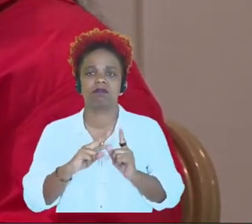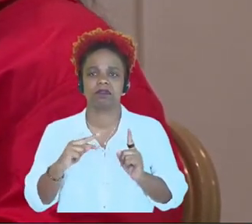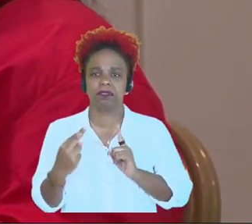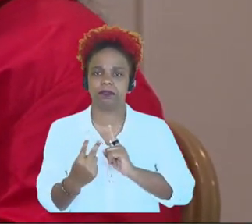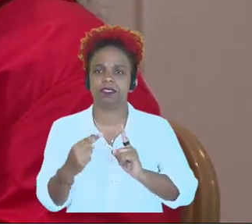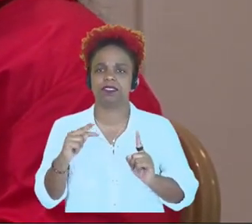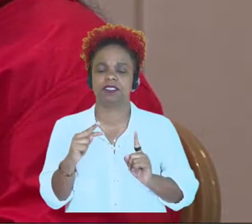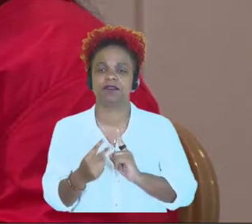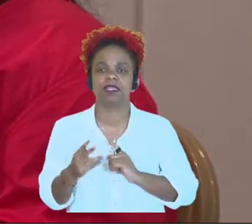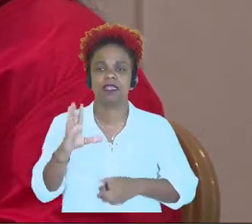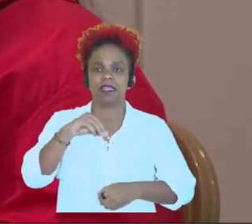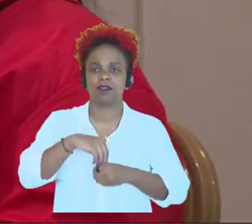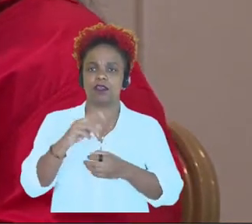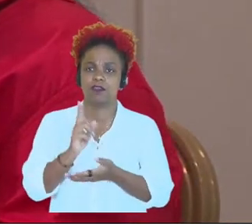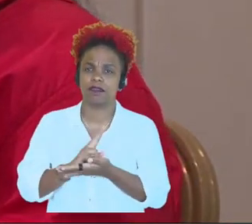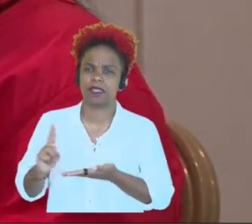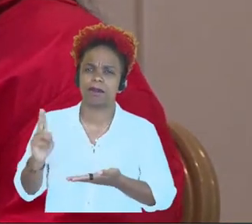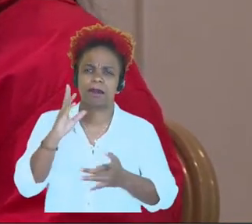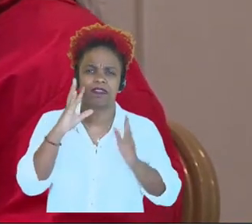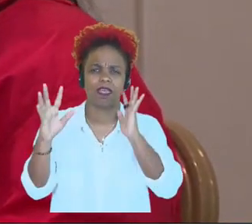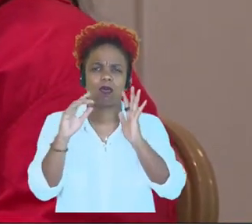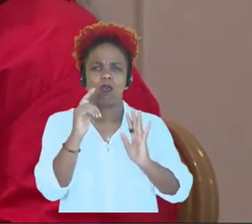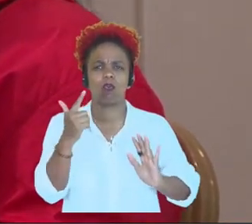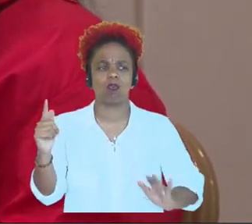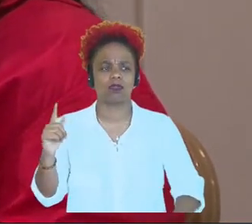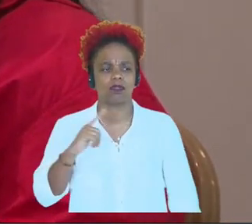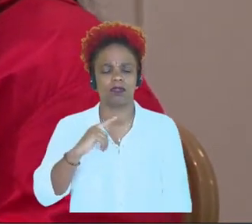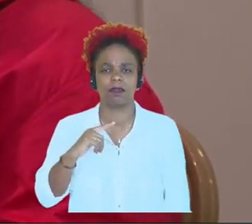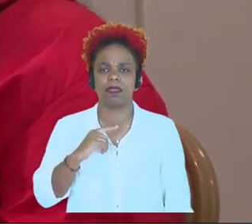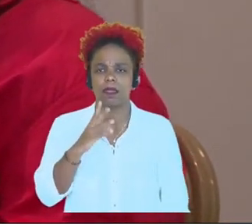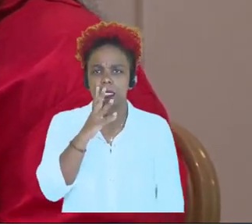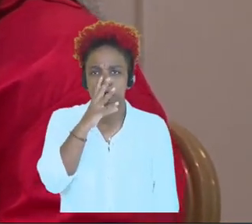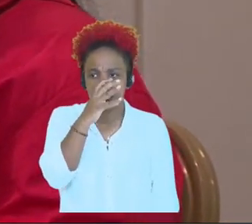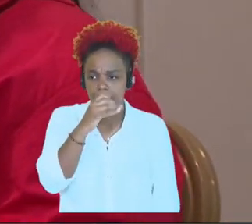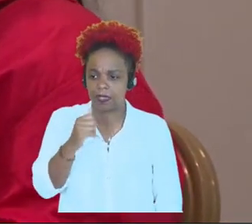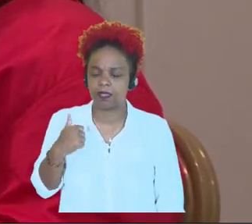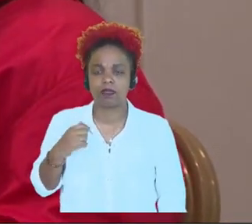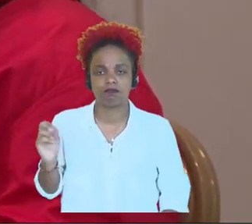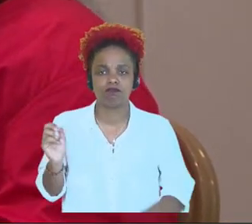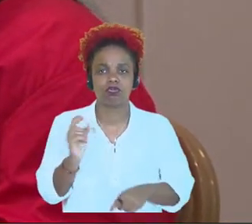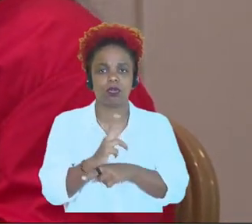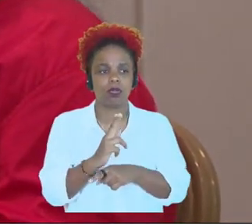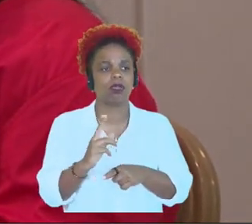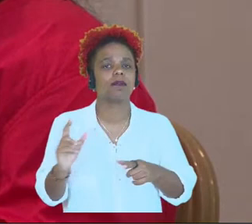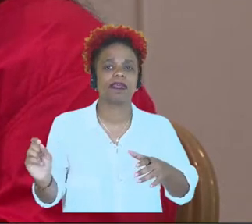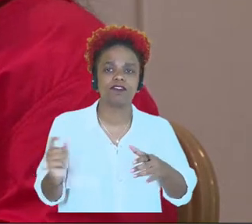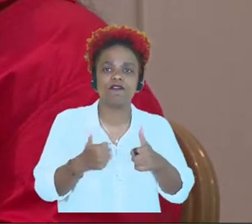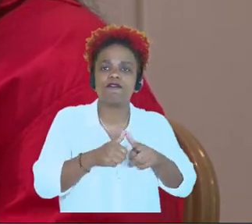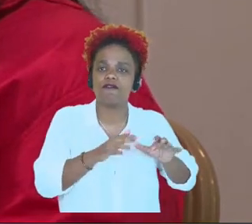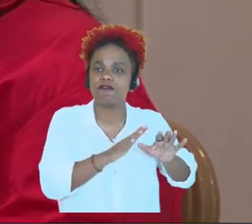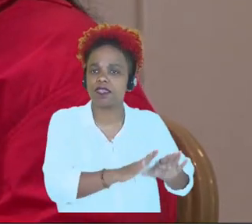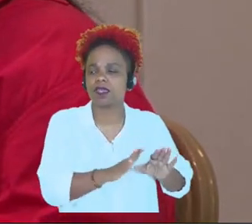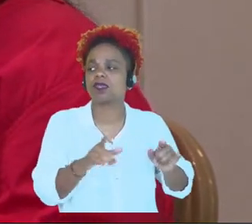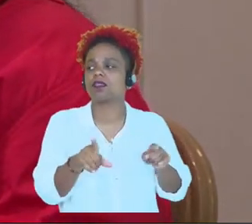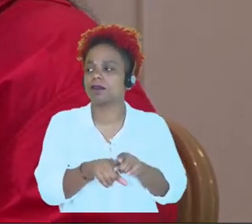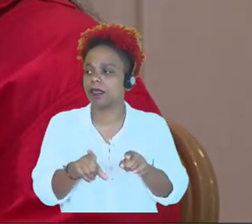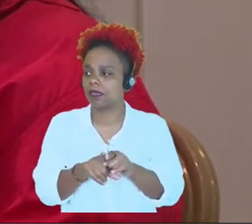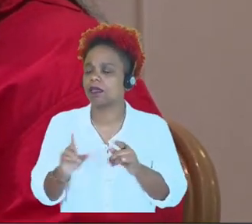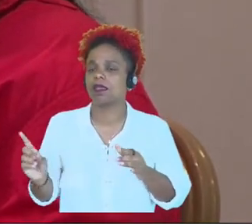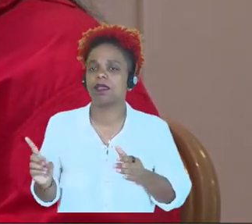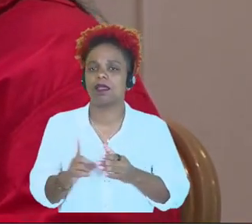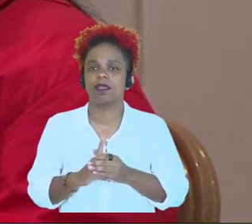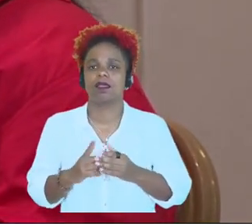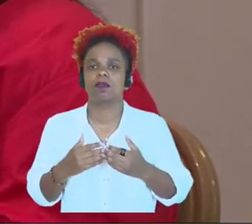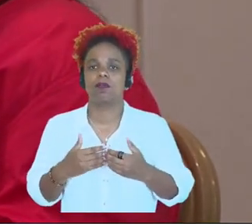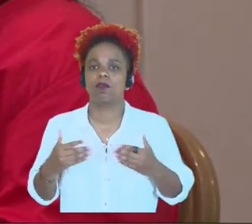das universidades, é preciso pensar em outras instâncias de permanência, não só de inclusão. E também de incluir as pessoas no serviço